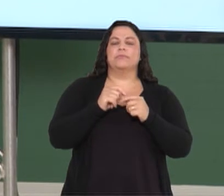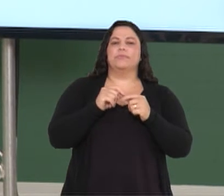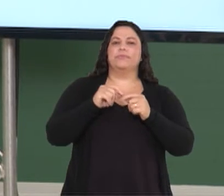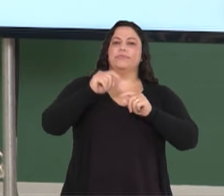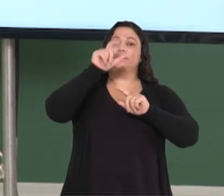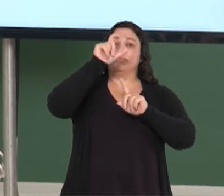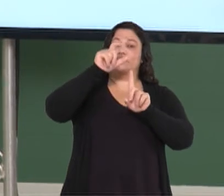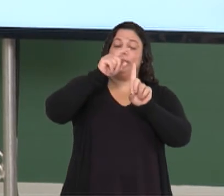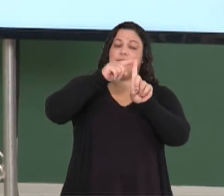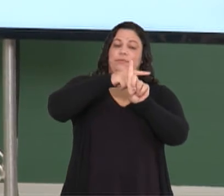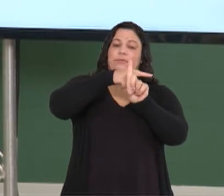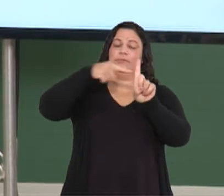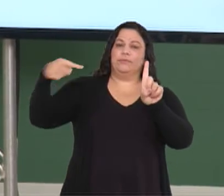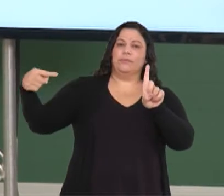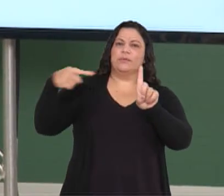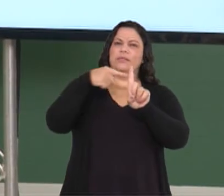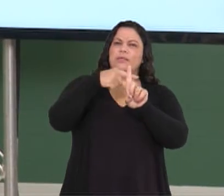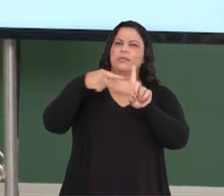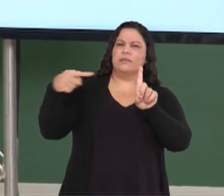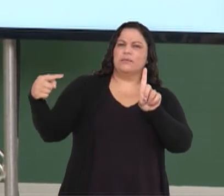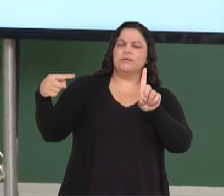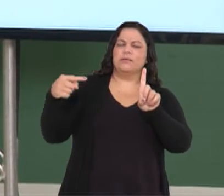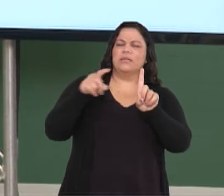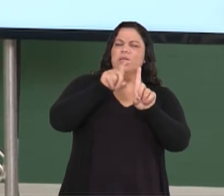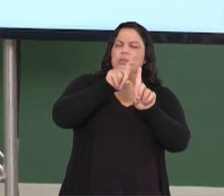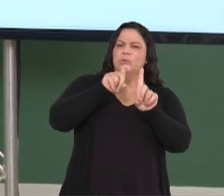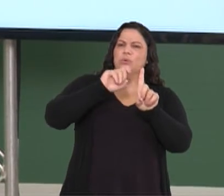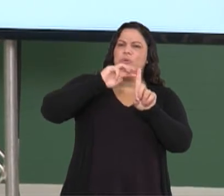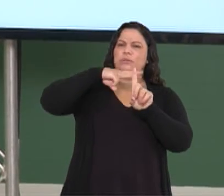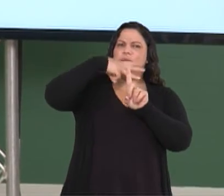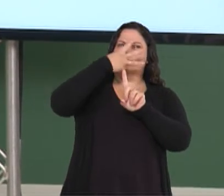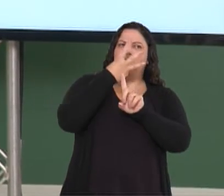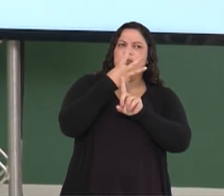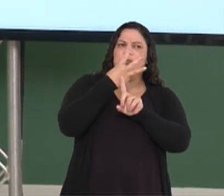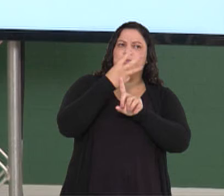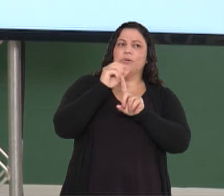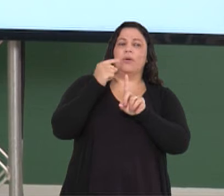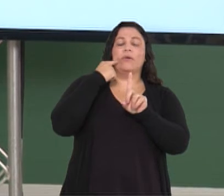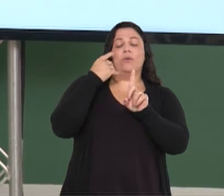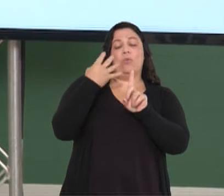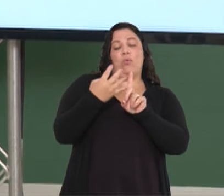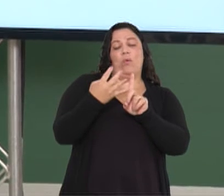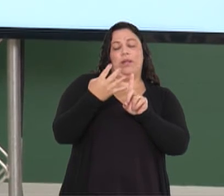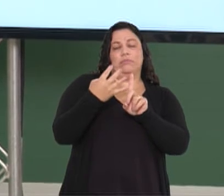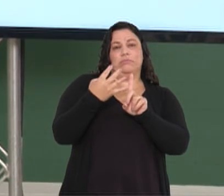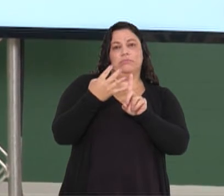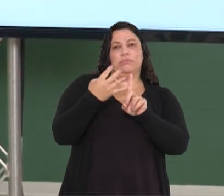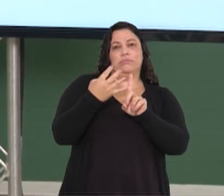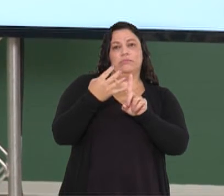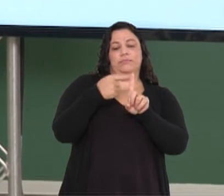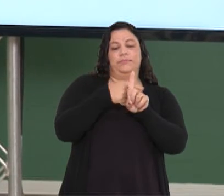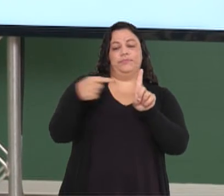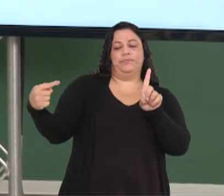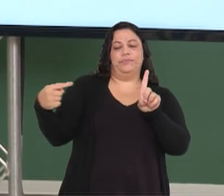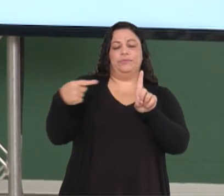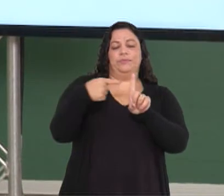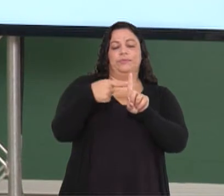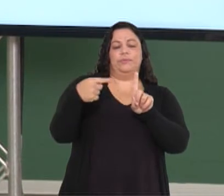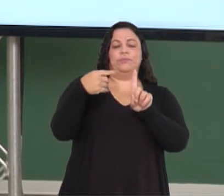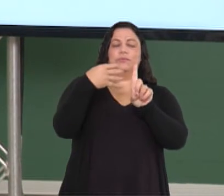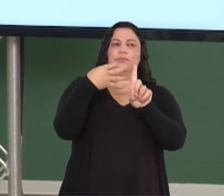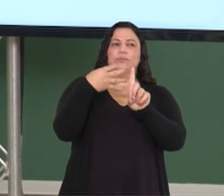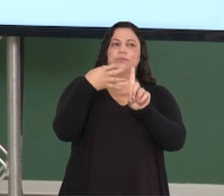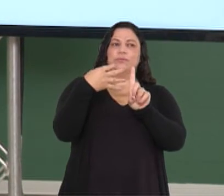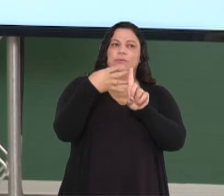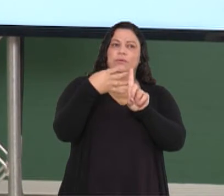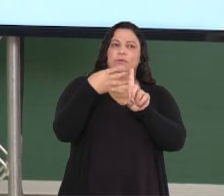4x³. Eu tenho x ao quadrado? Não. Então, o coeficiente é zero. Eu tenho x? Não, o coeficiente é zero. Tenho o termo independente